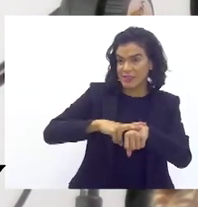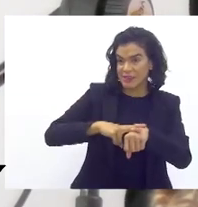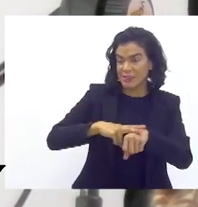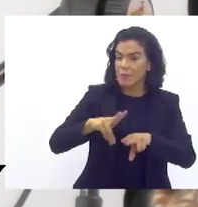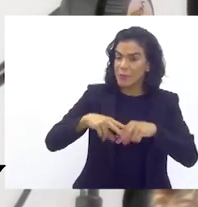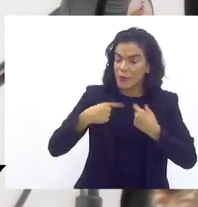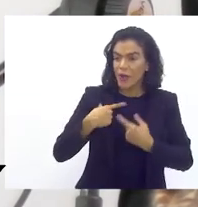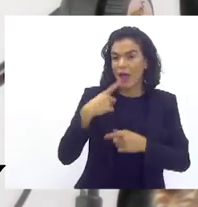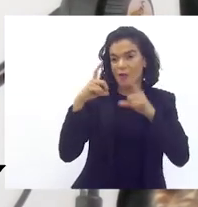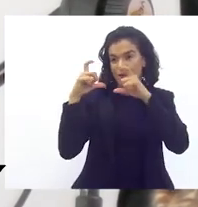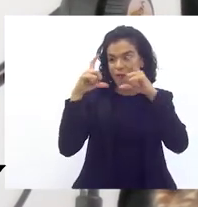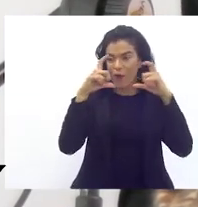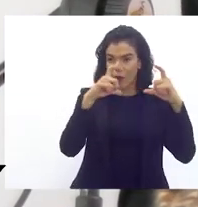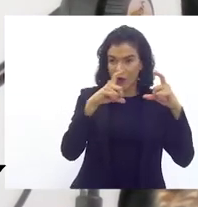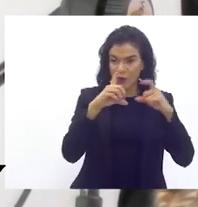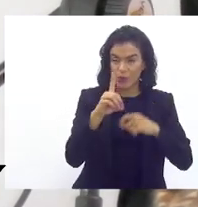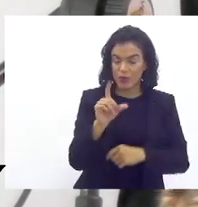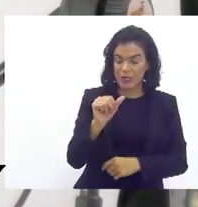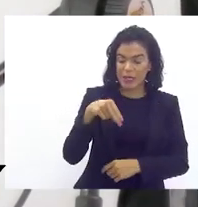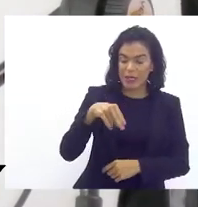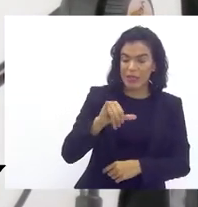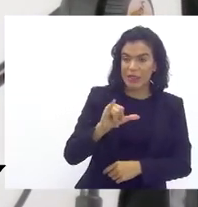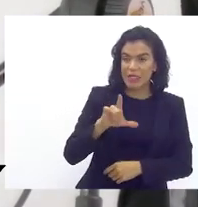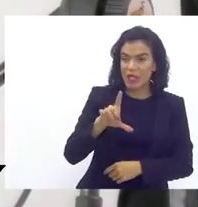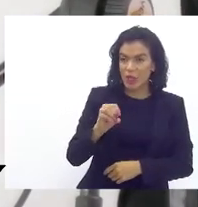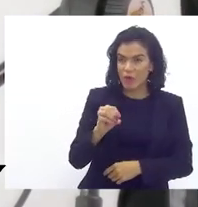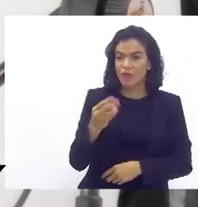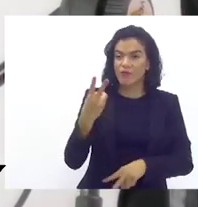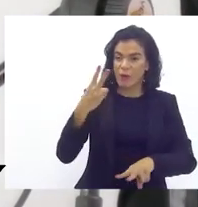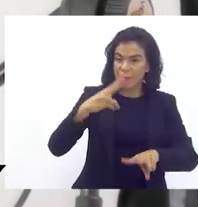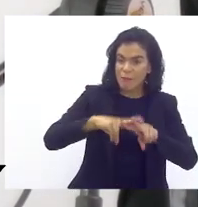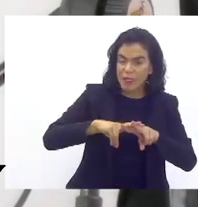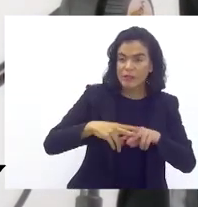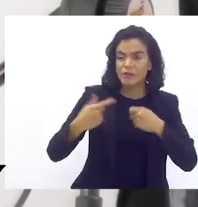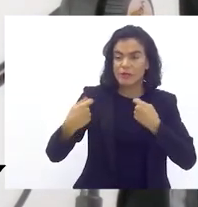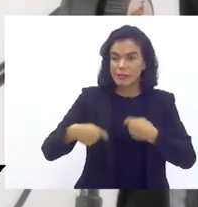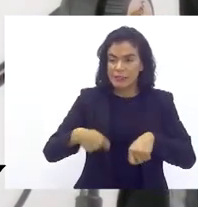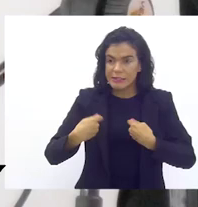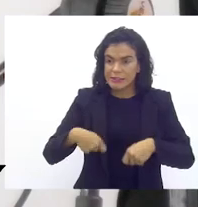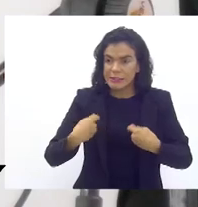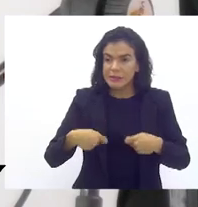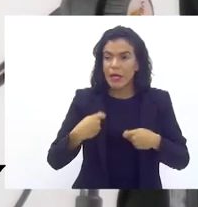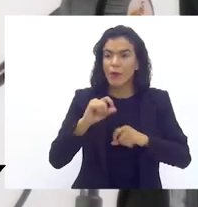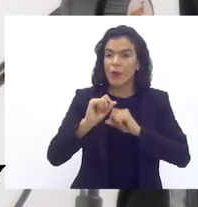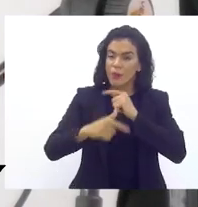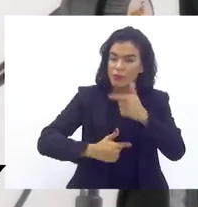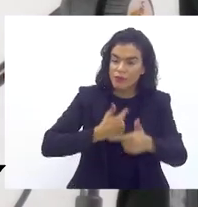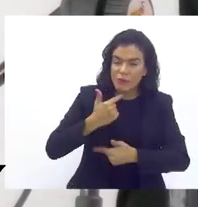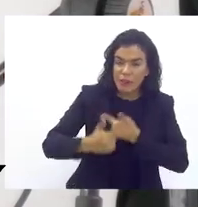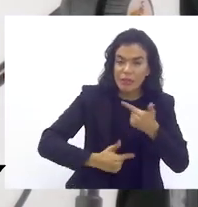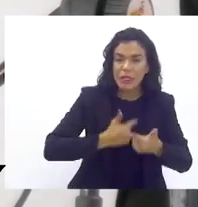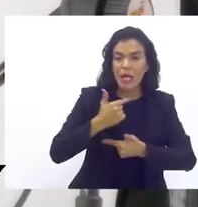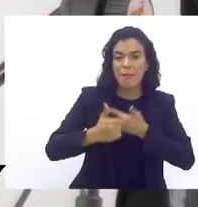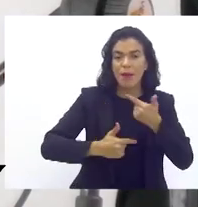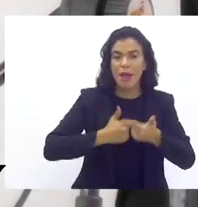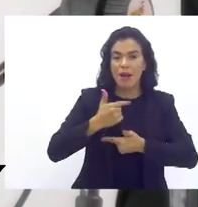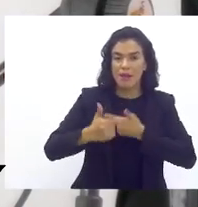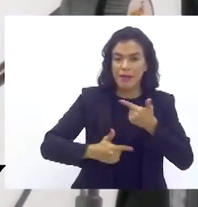e o Danilo ele chegou ser preso foi necessário o trabalho muito grande